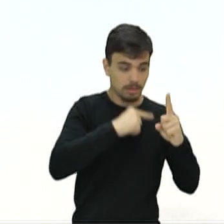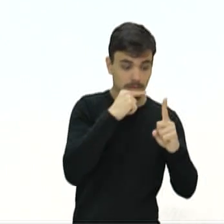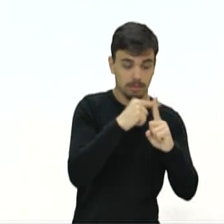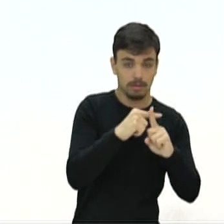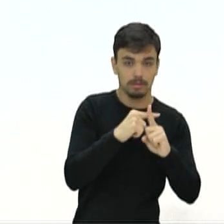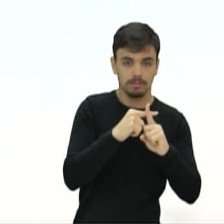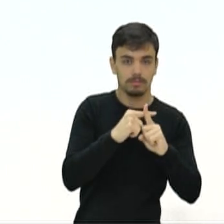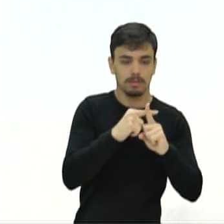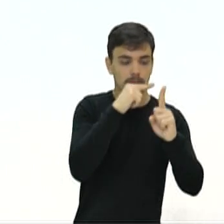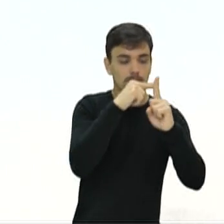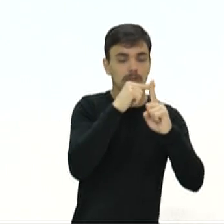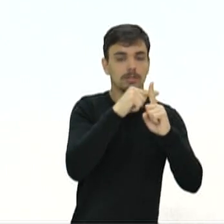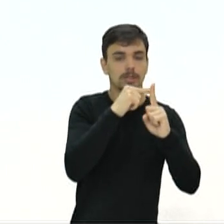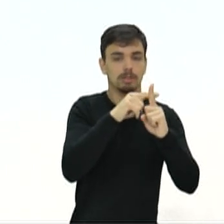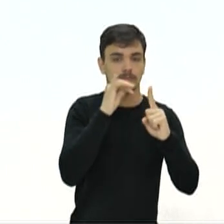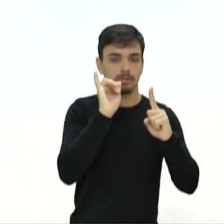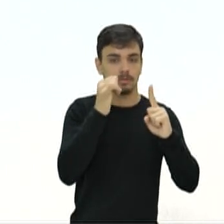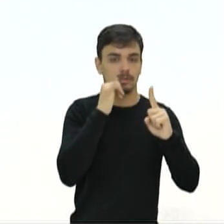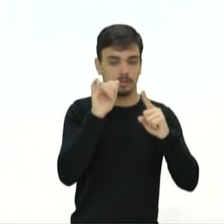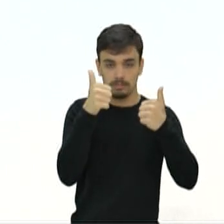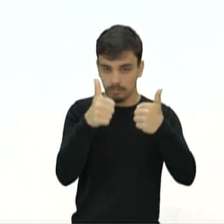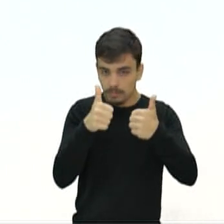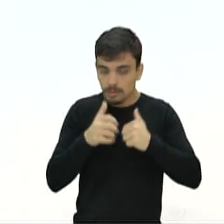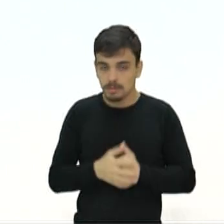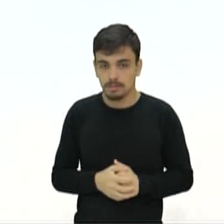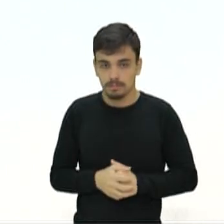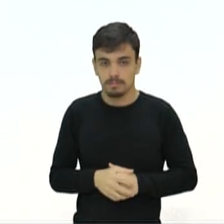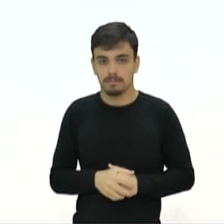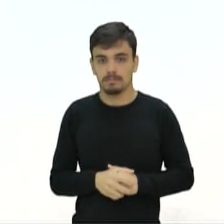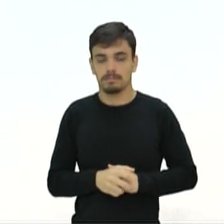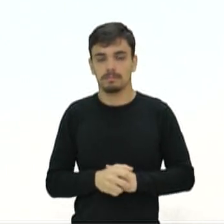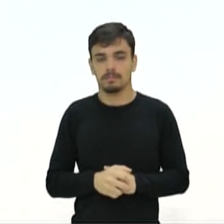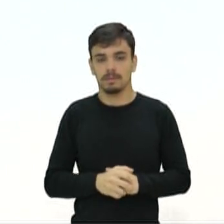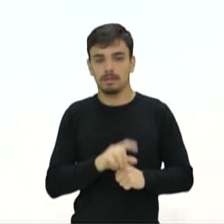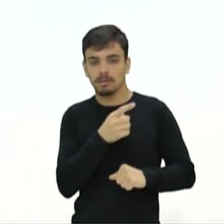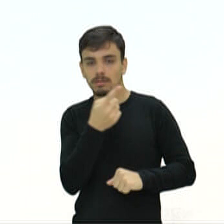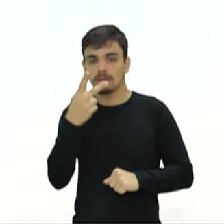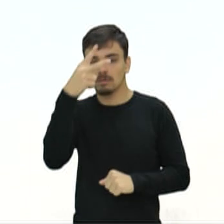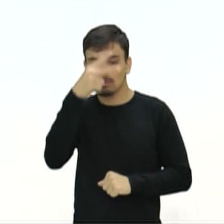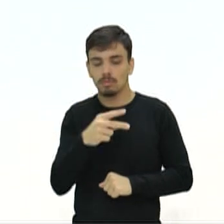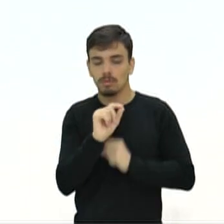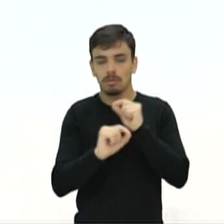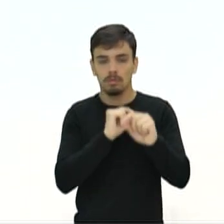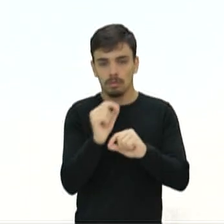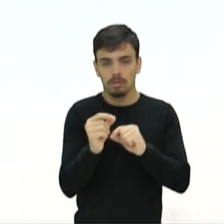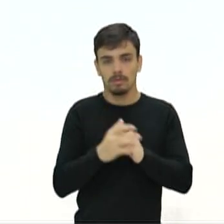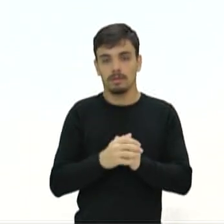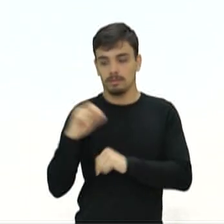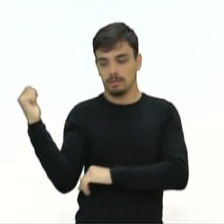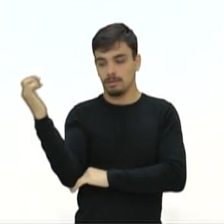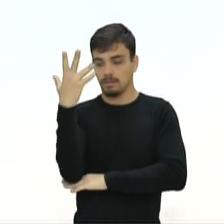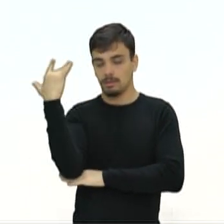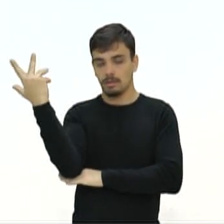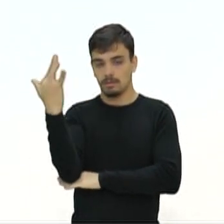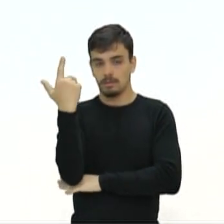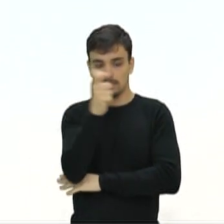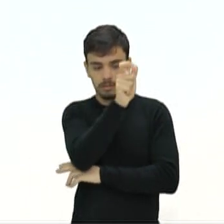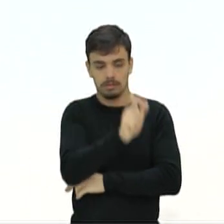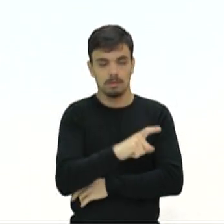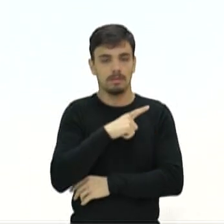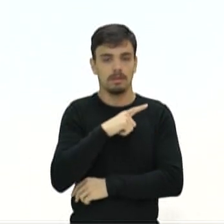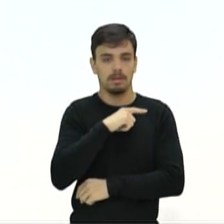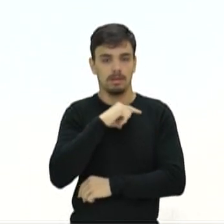positiva, vai ficar com excesso de prótons. Beleza? Beleza? Segunda afirmativa. Na natureza, os corpos estão